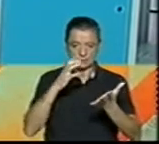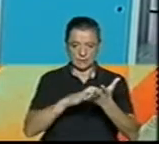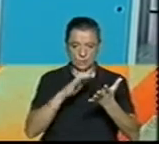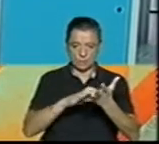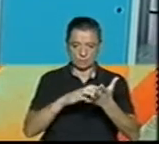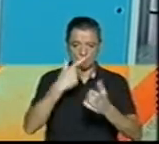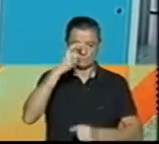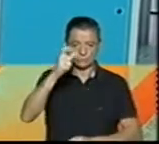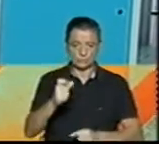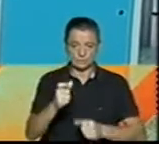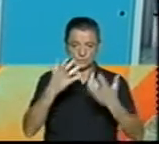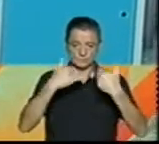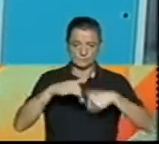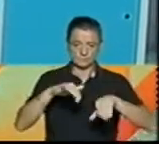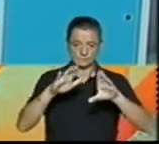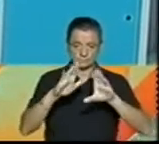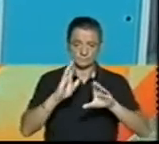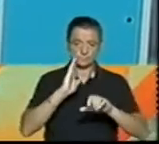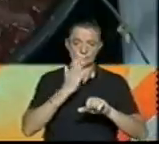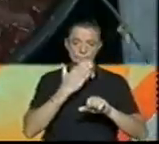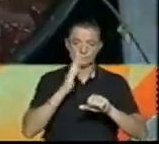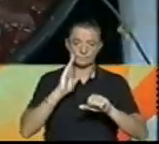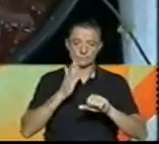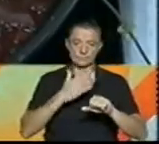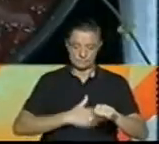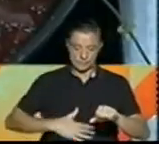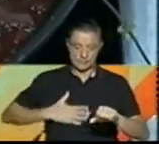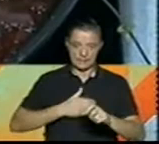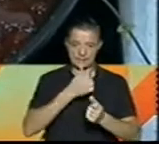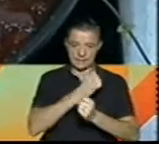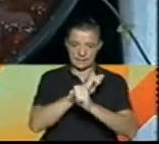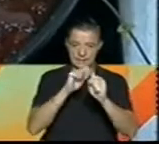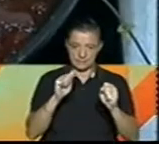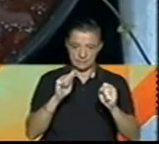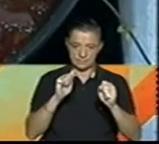É evidente que depois isso é sempre muito... Da barriga de cada um. Da barriga de cada um. Sim.